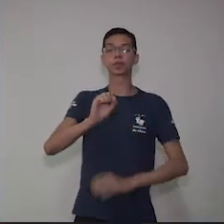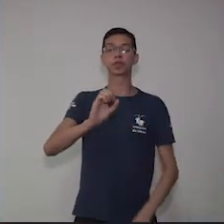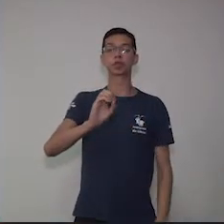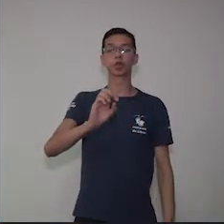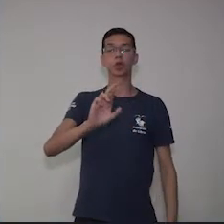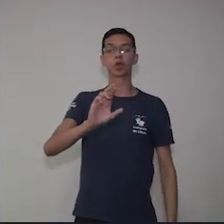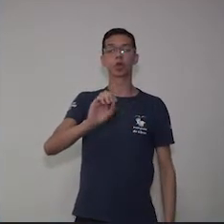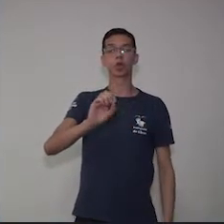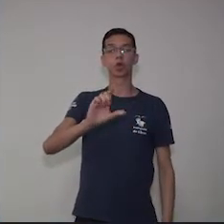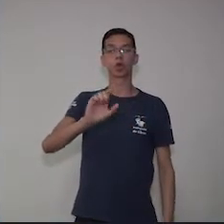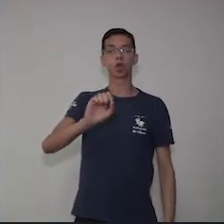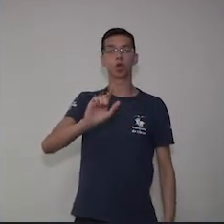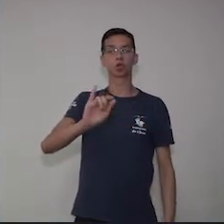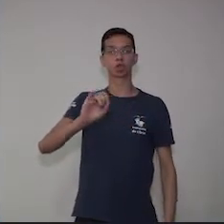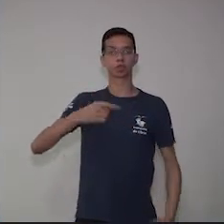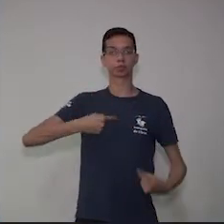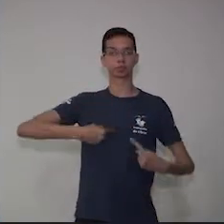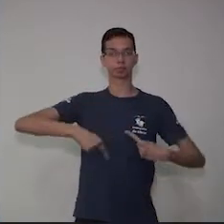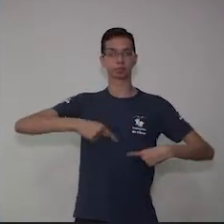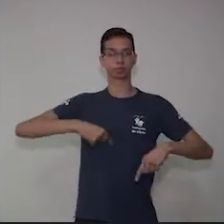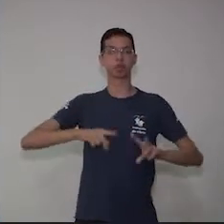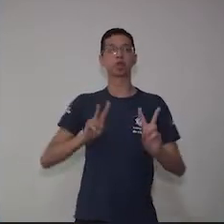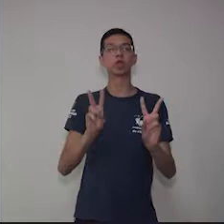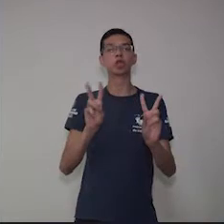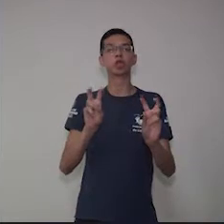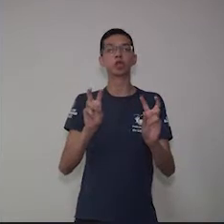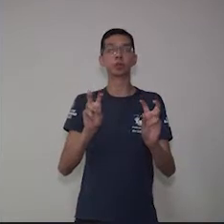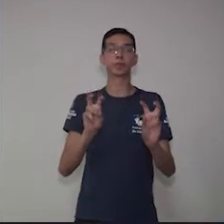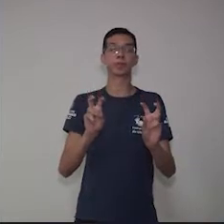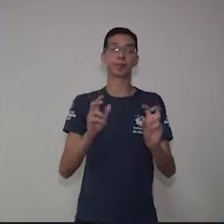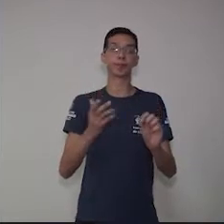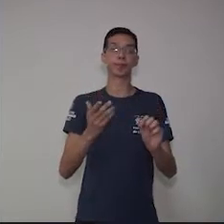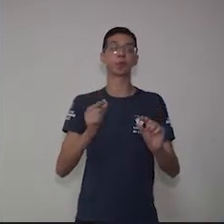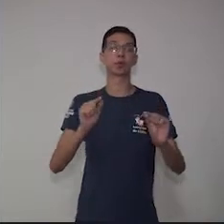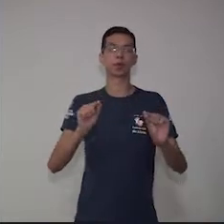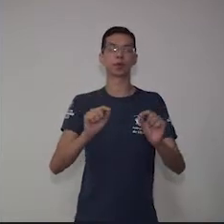anos para SARS-CoV-2